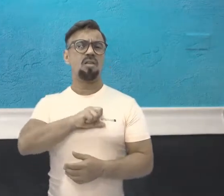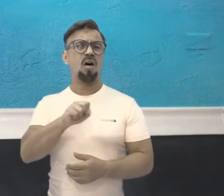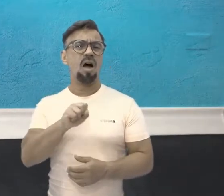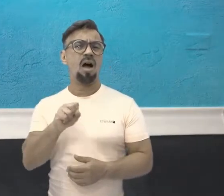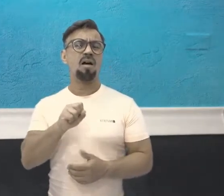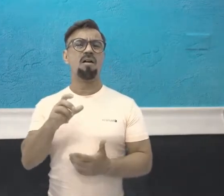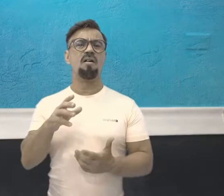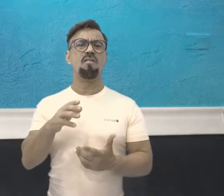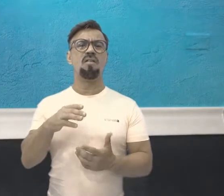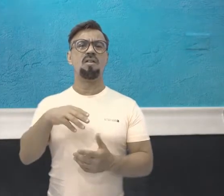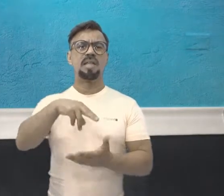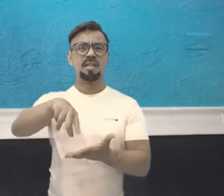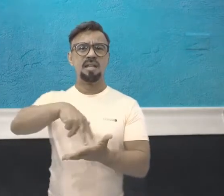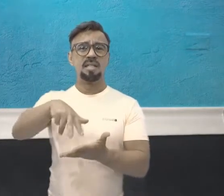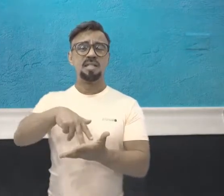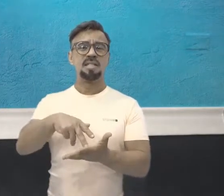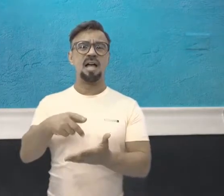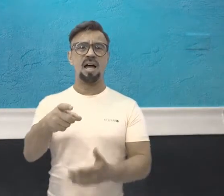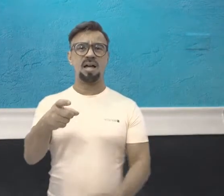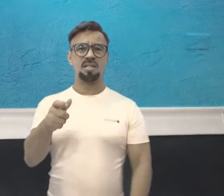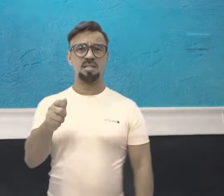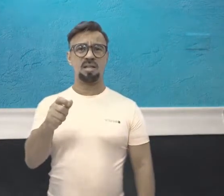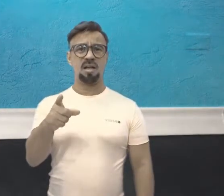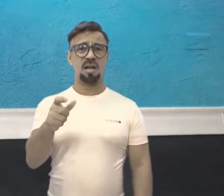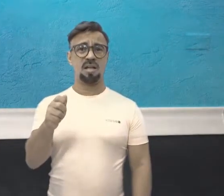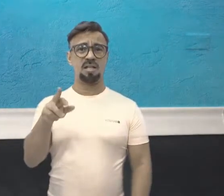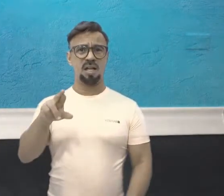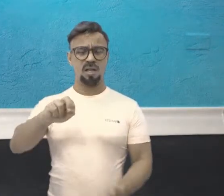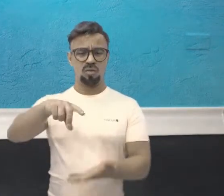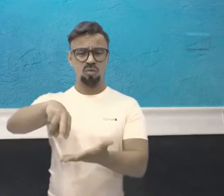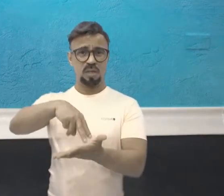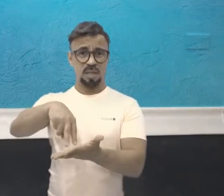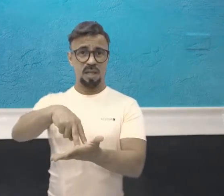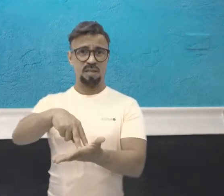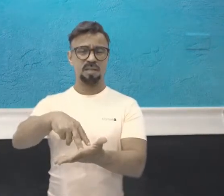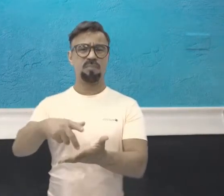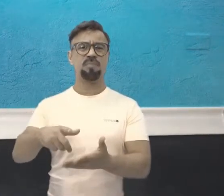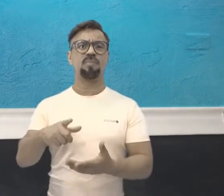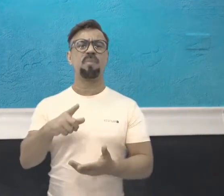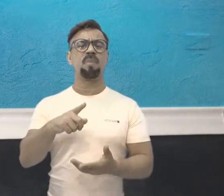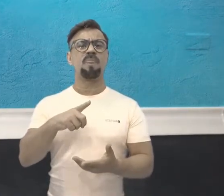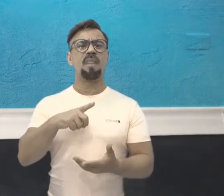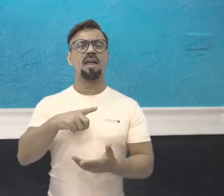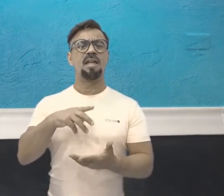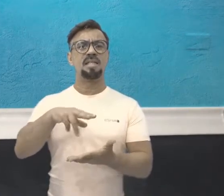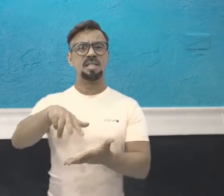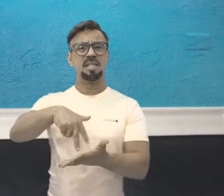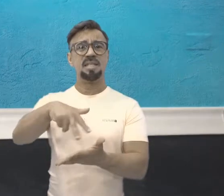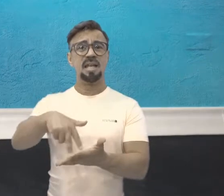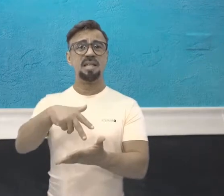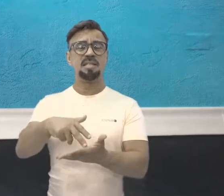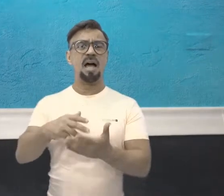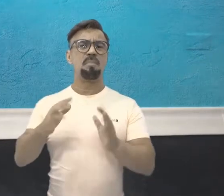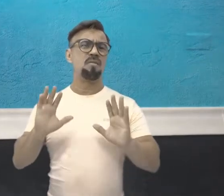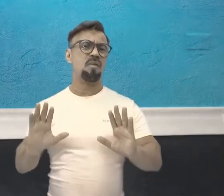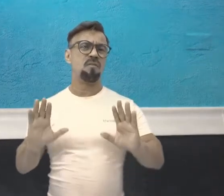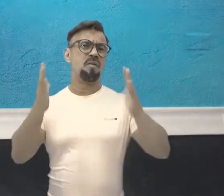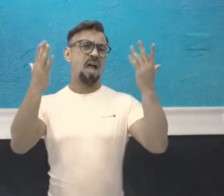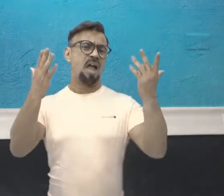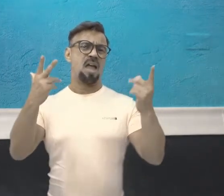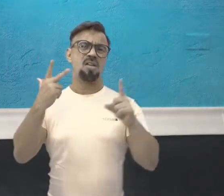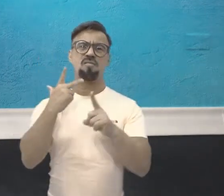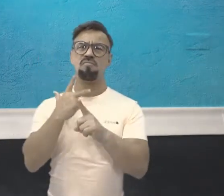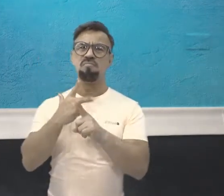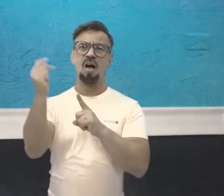Xaxado E aí Normalmente eles dão dançava achado para comemorar uma